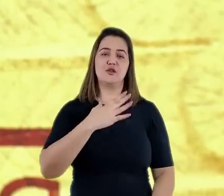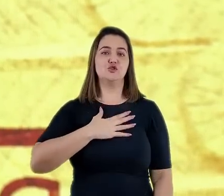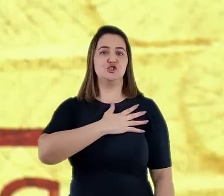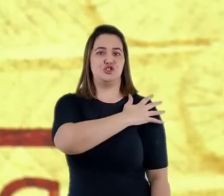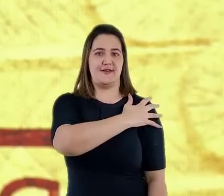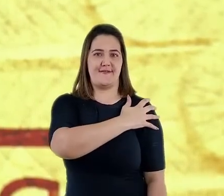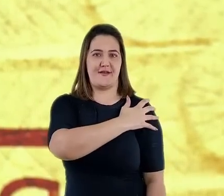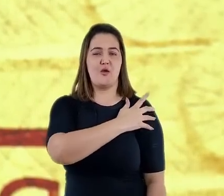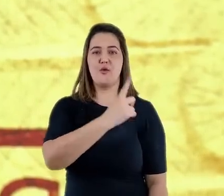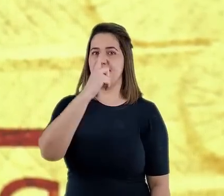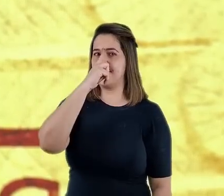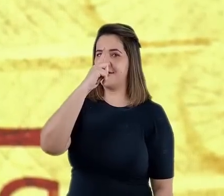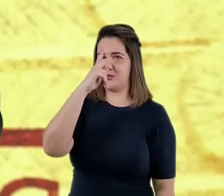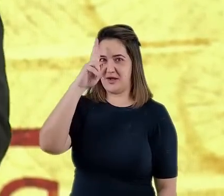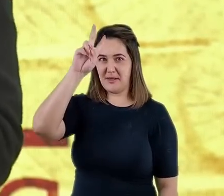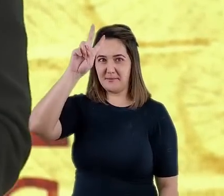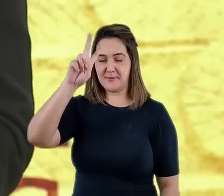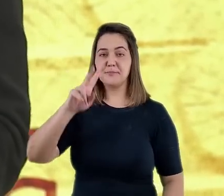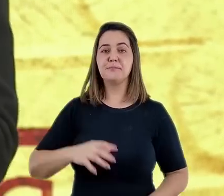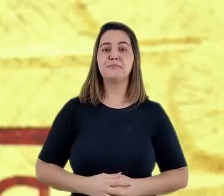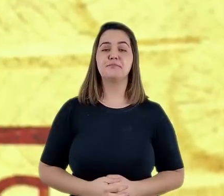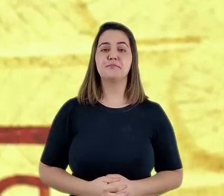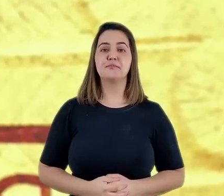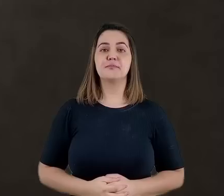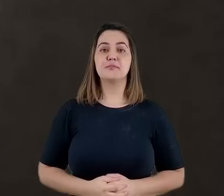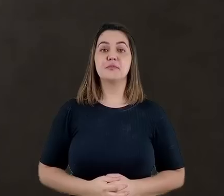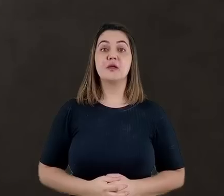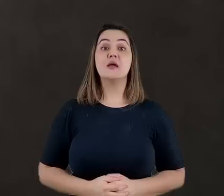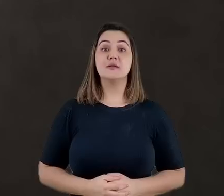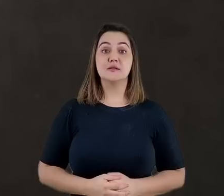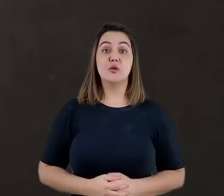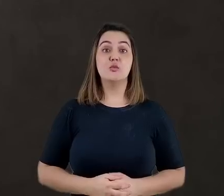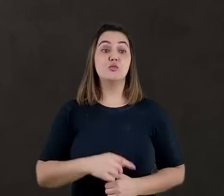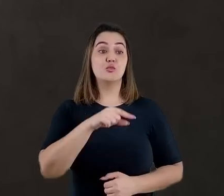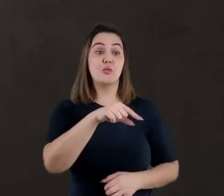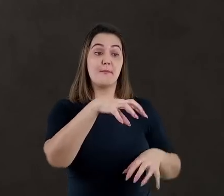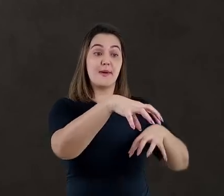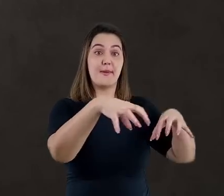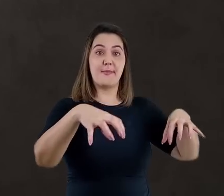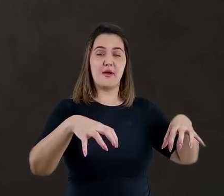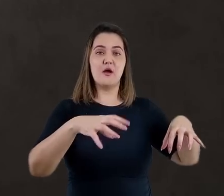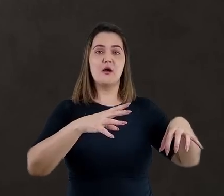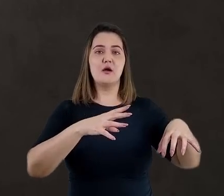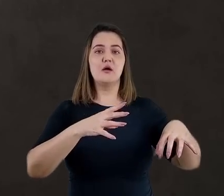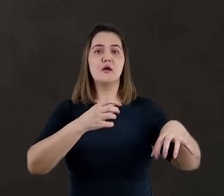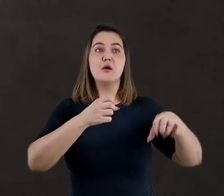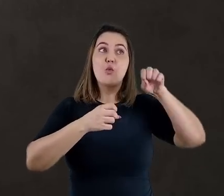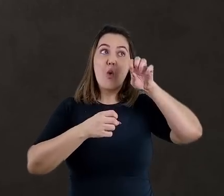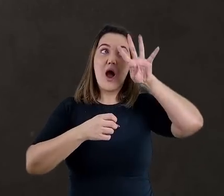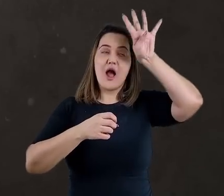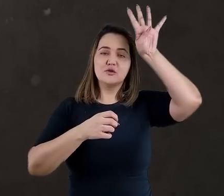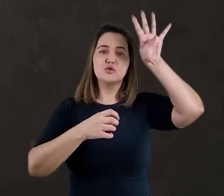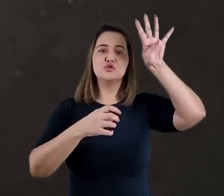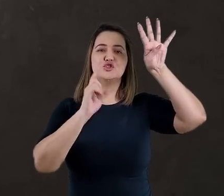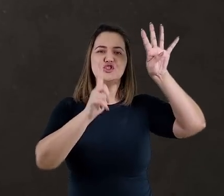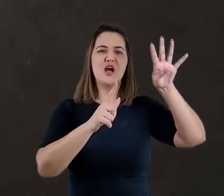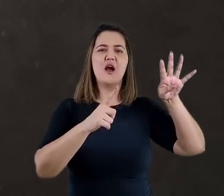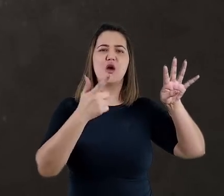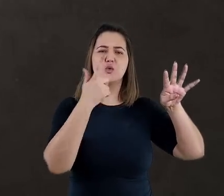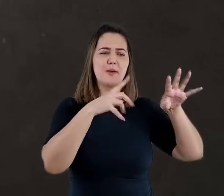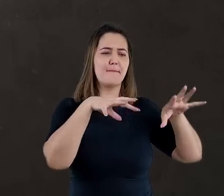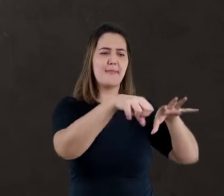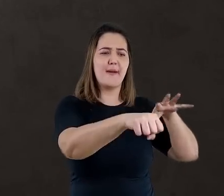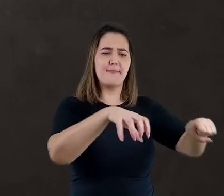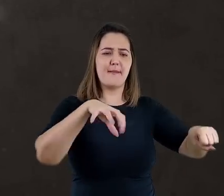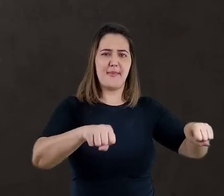animal terrível e espantoso. Quer ver? Eu vou ler na Bíblia para você. Quando se aproximar o fim desses reinos e os transgressores tiverem